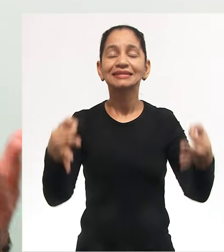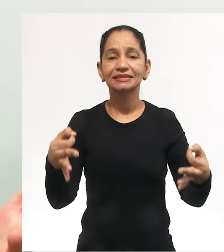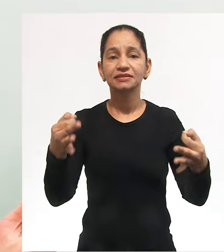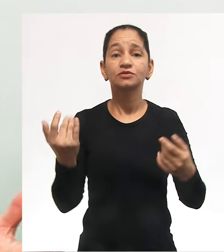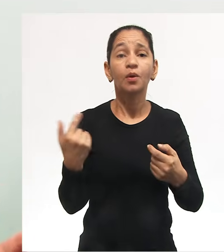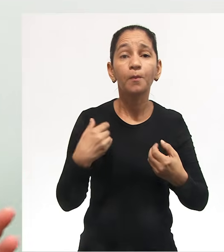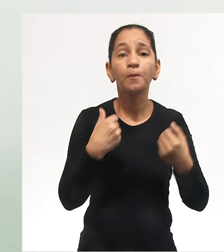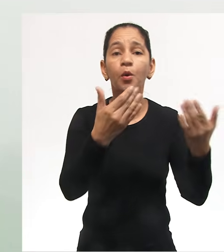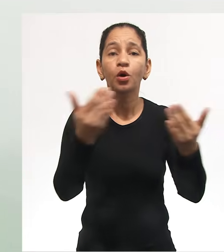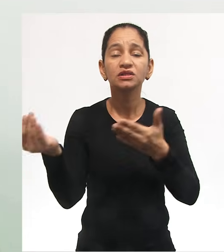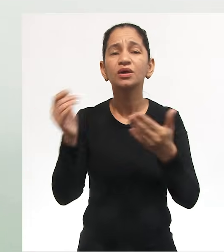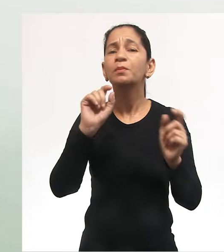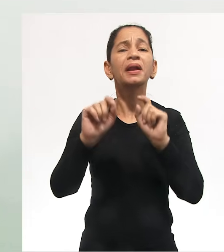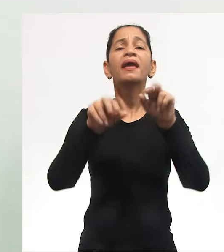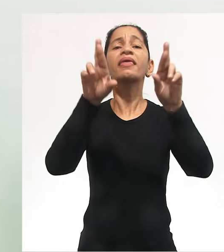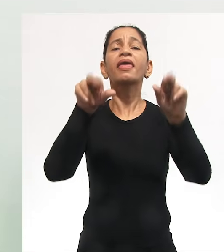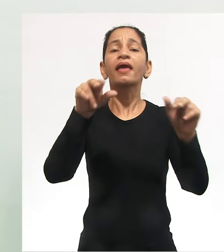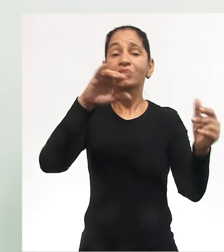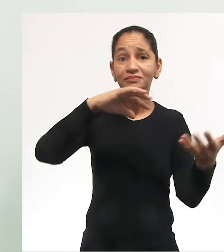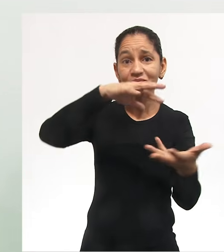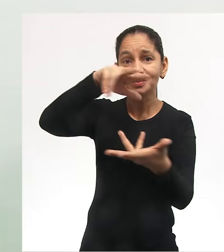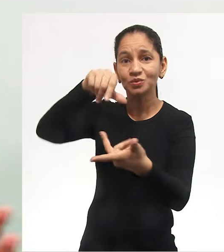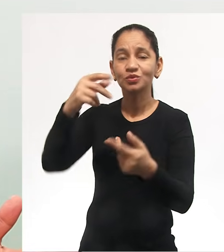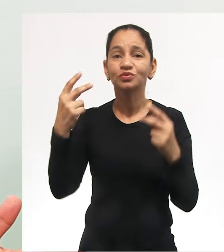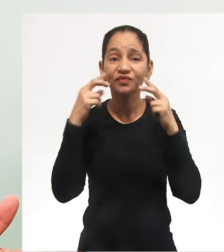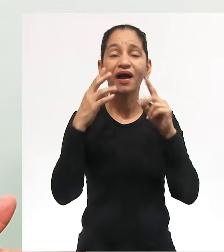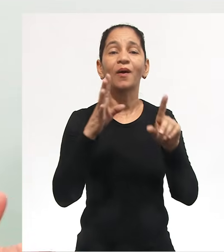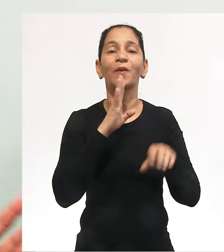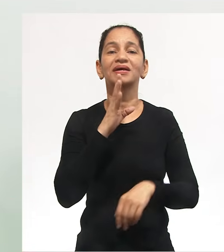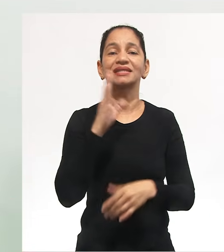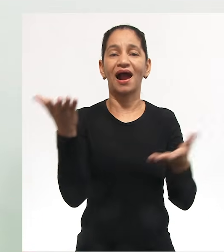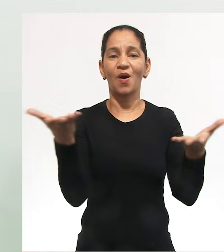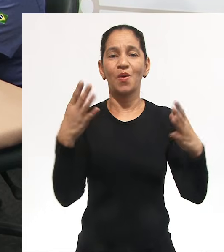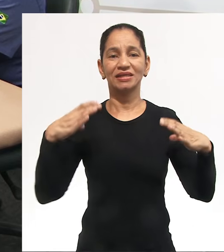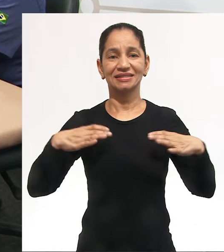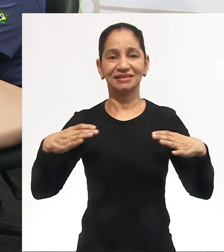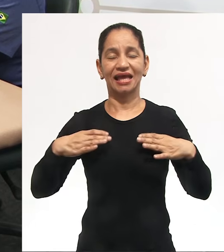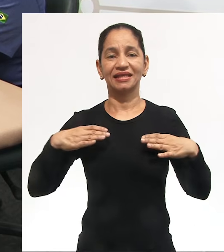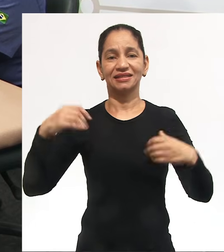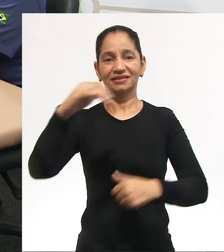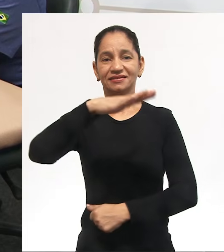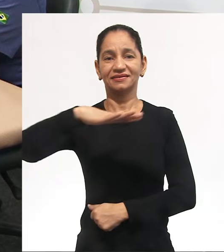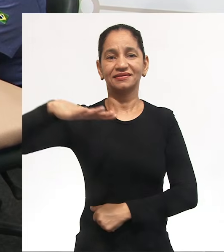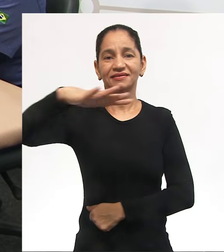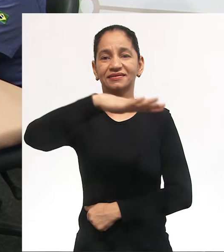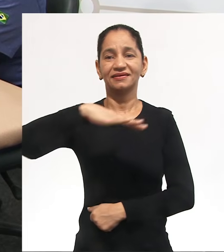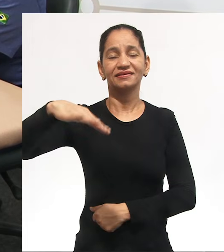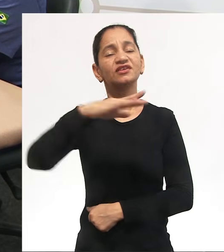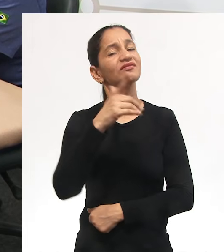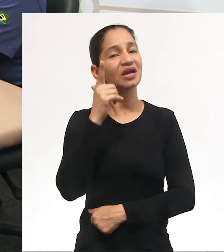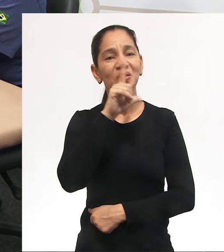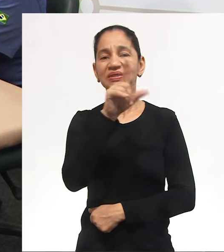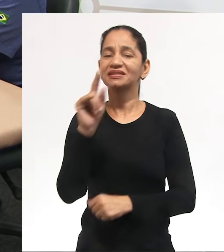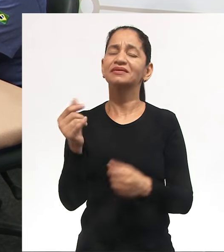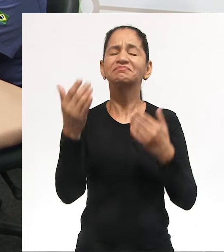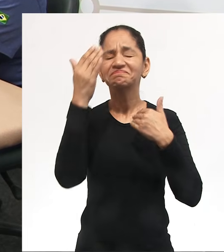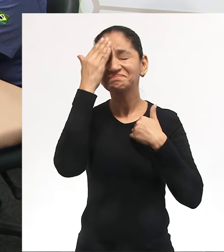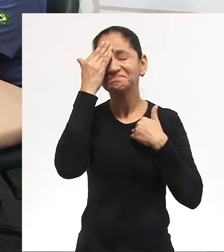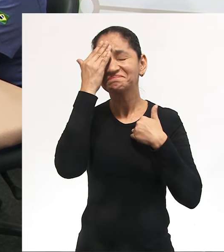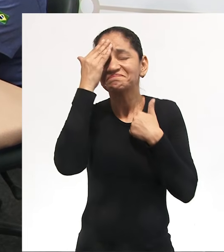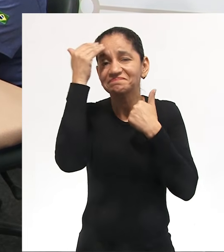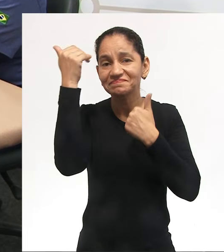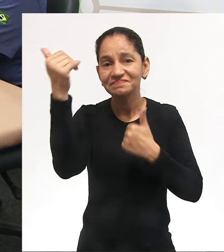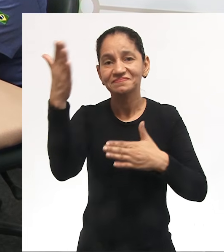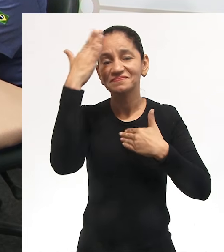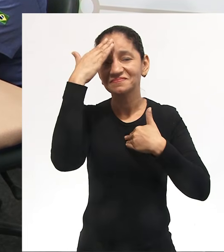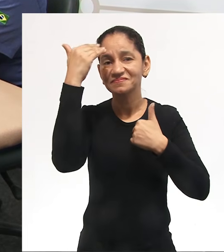minha cidade é uma arte sendo levada para o mundo todo, porque Que a legal. gente tem acessos aqui de todo o mundo.